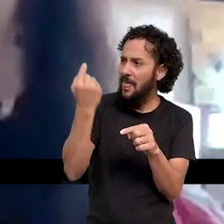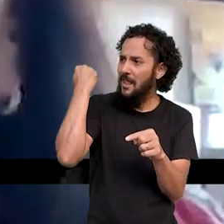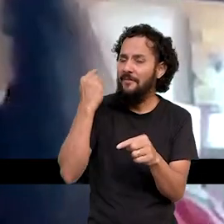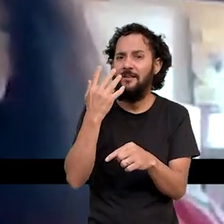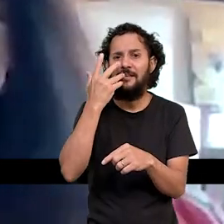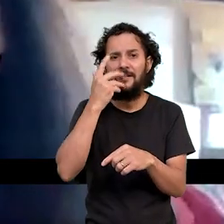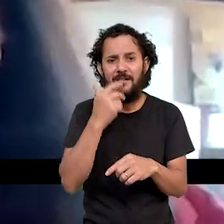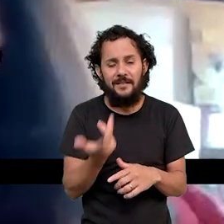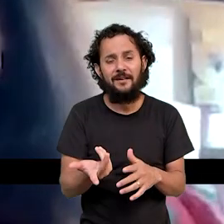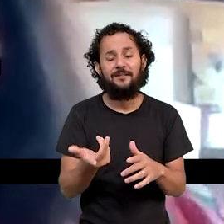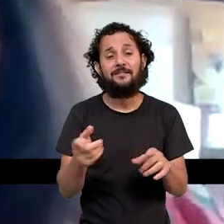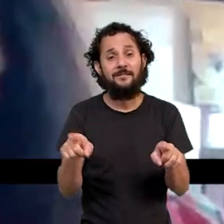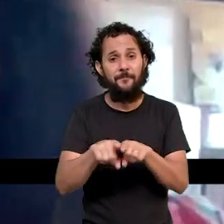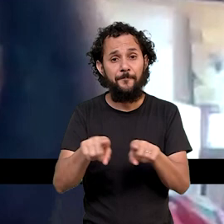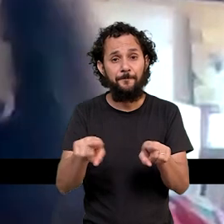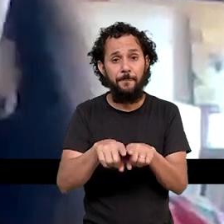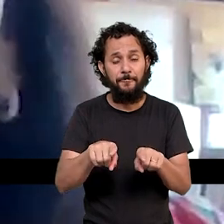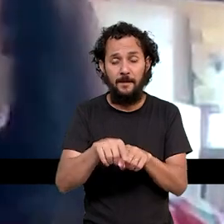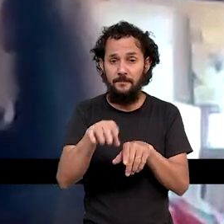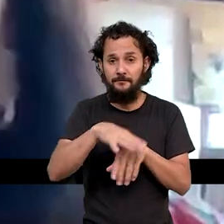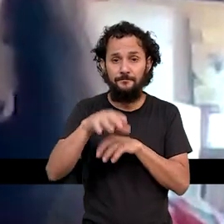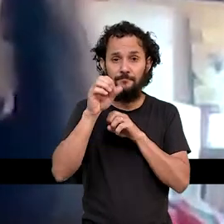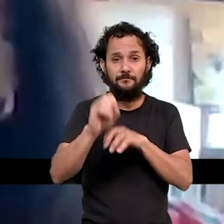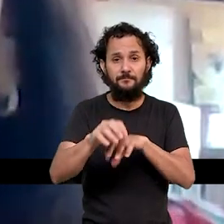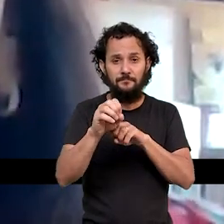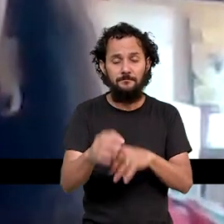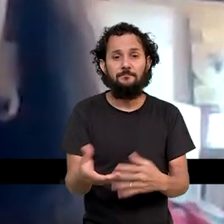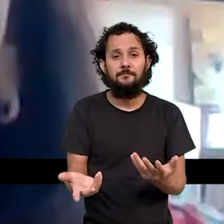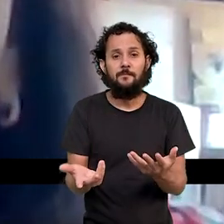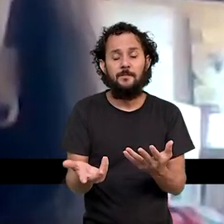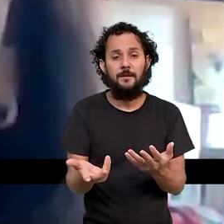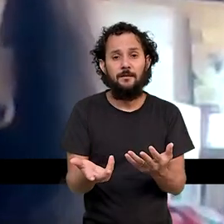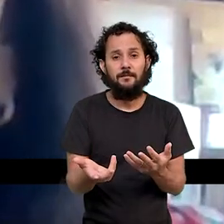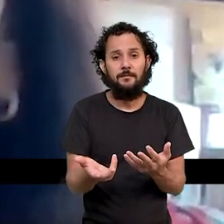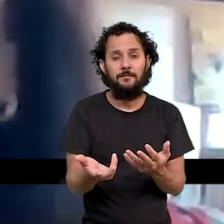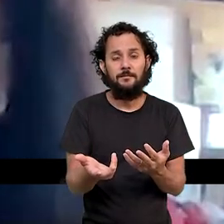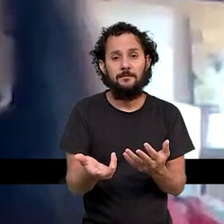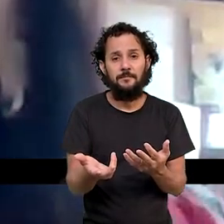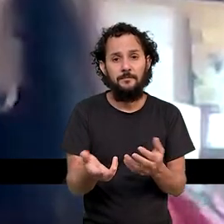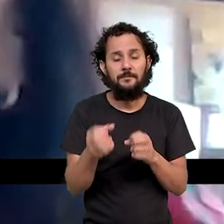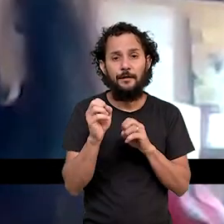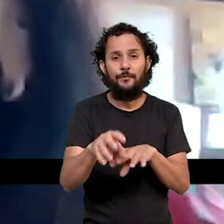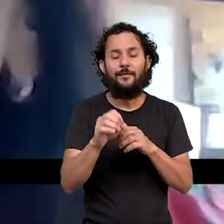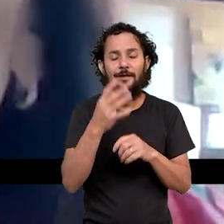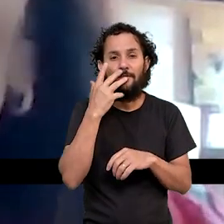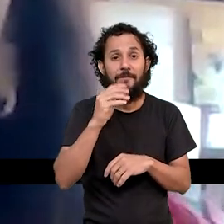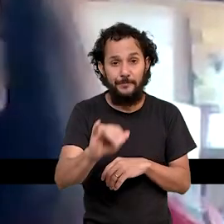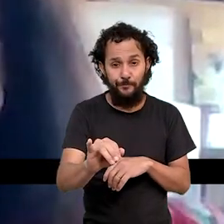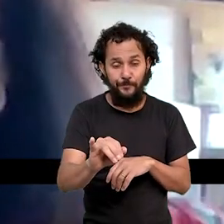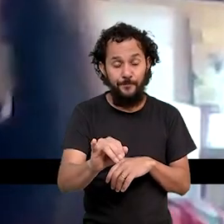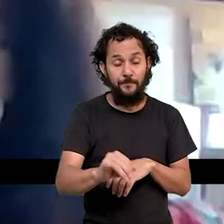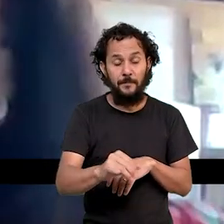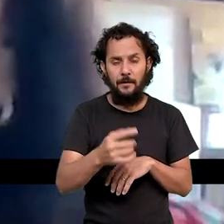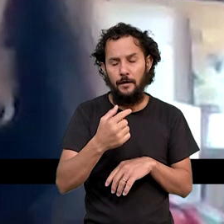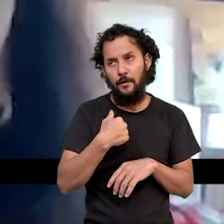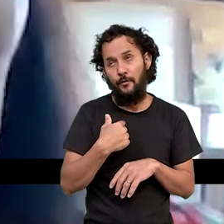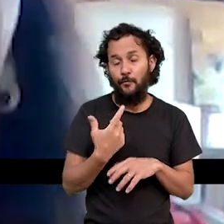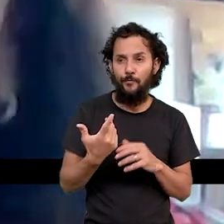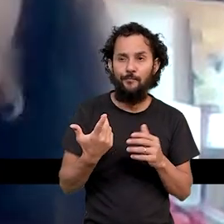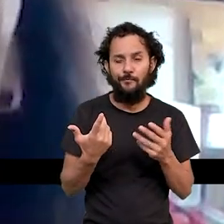das crianças e, consequentemente, da educação da educação infantil.